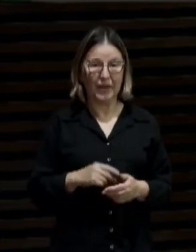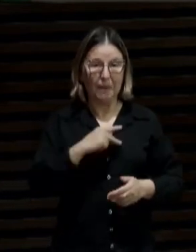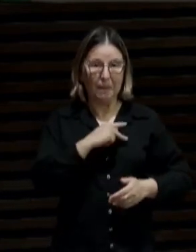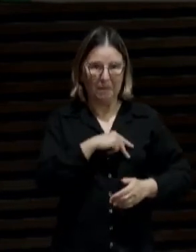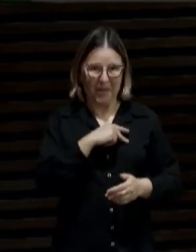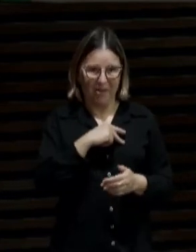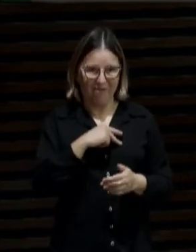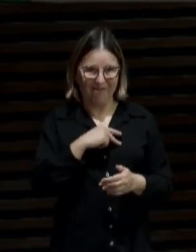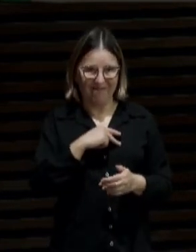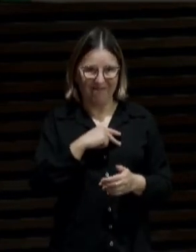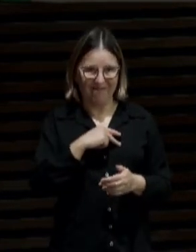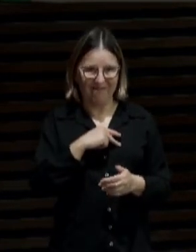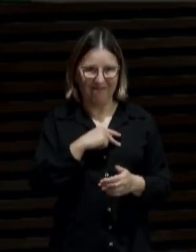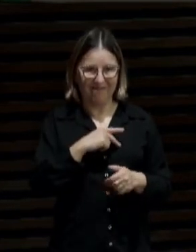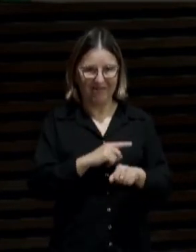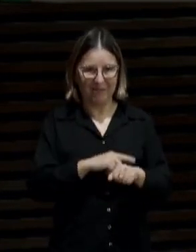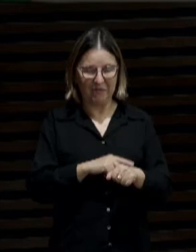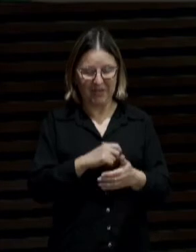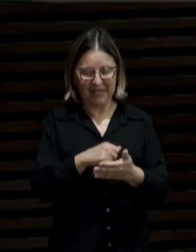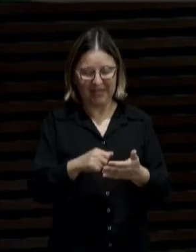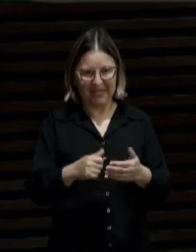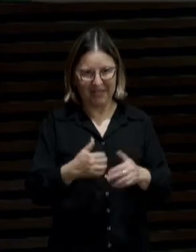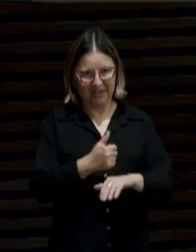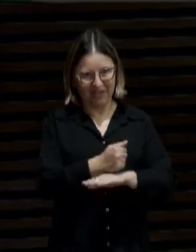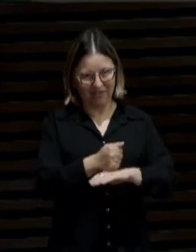isso sobre Abraão.